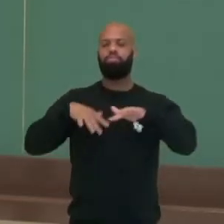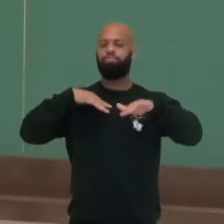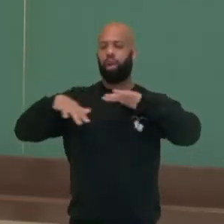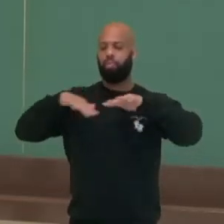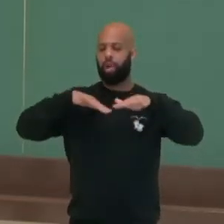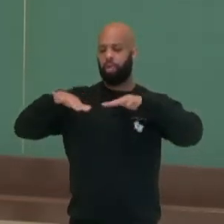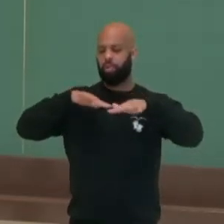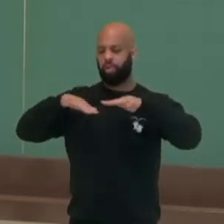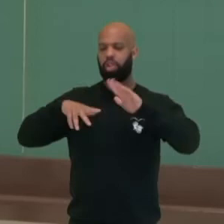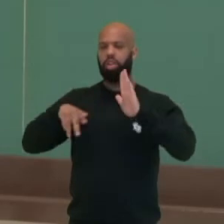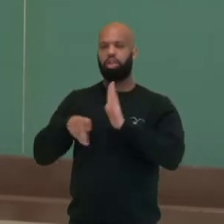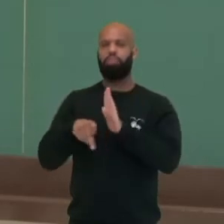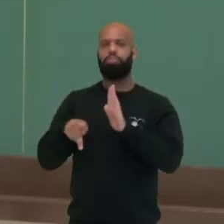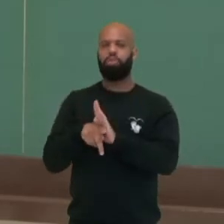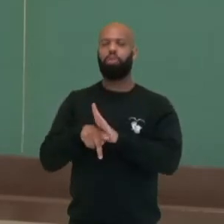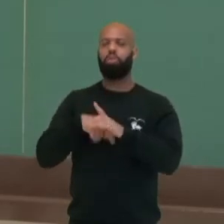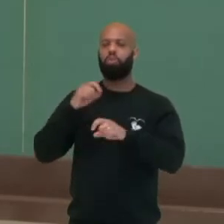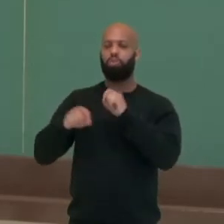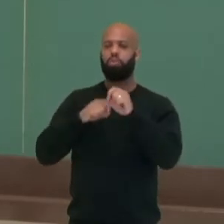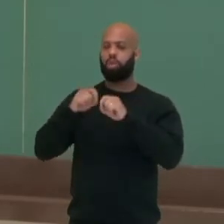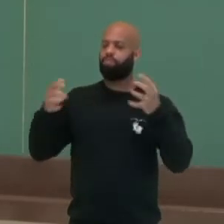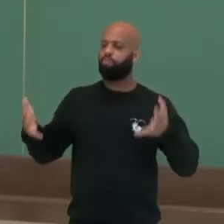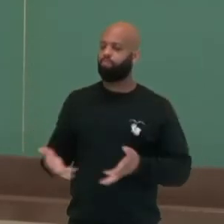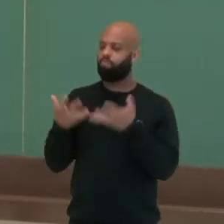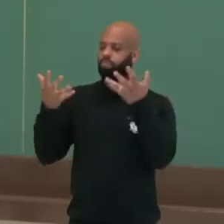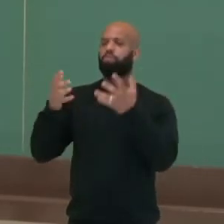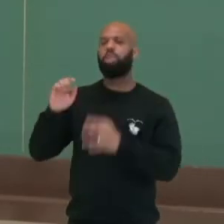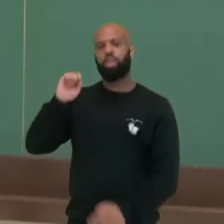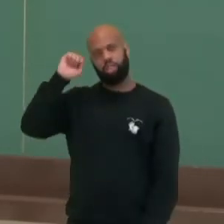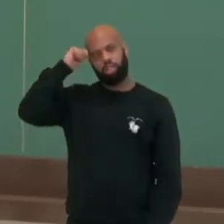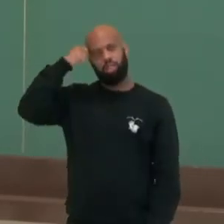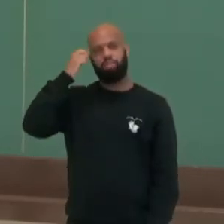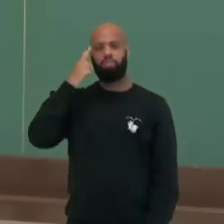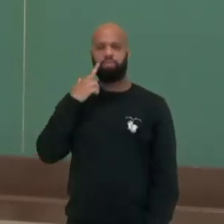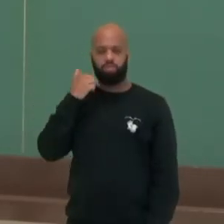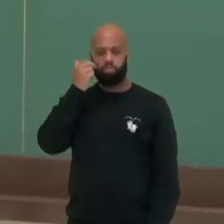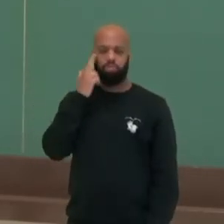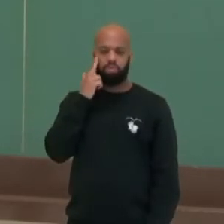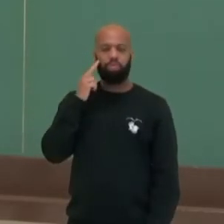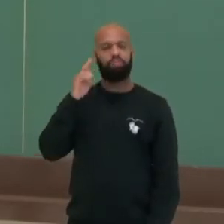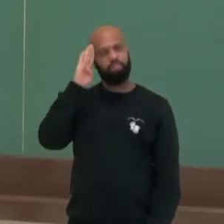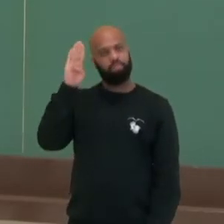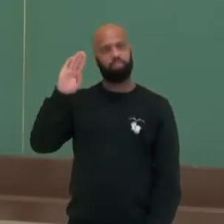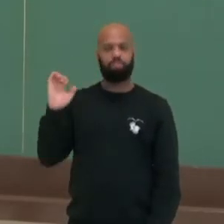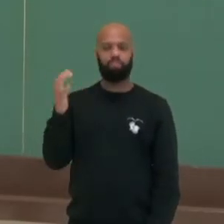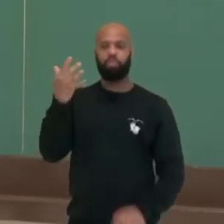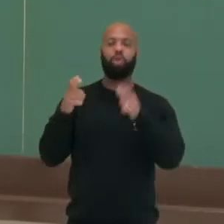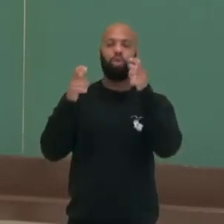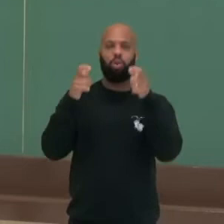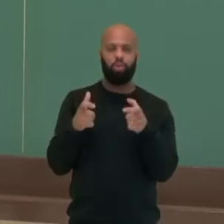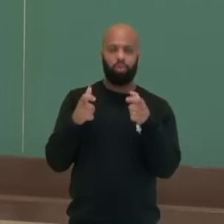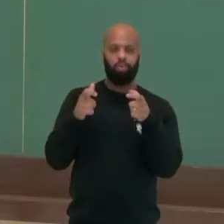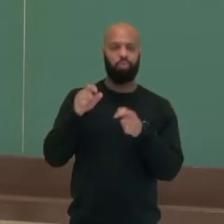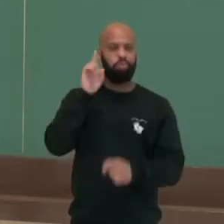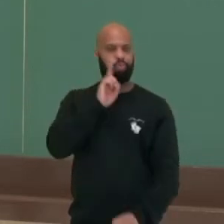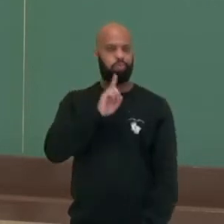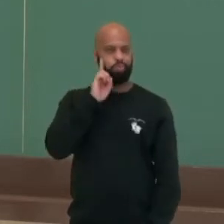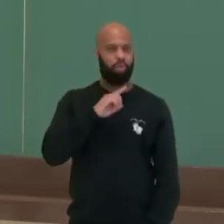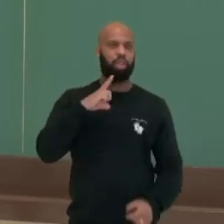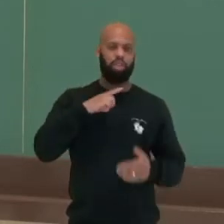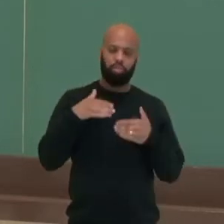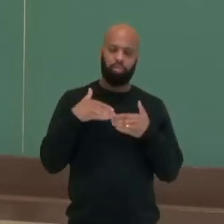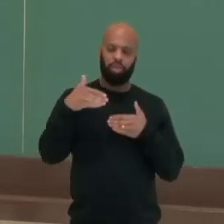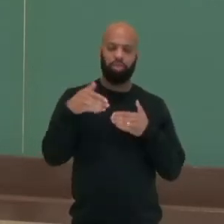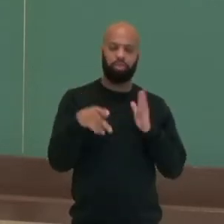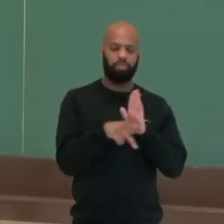movimento de afirmação negro que aconteceu principalmente nos Estados Unidos, tá? Então, houve, a partir da década